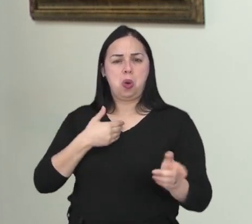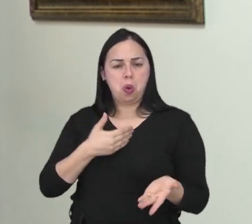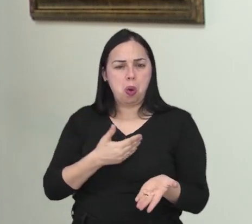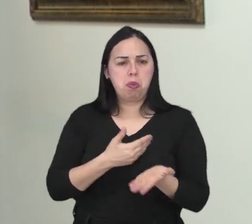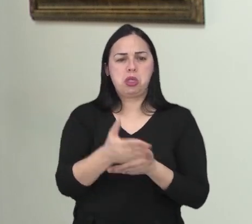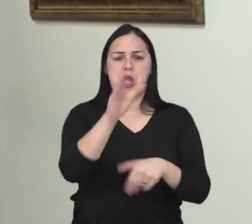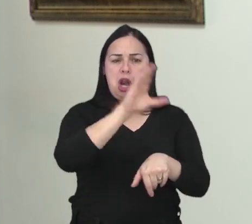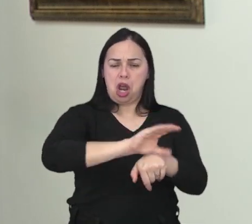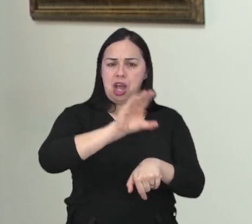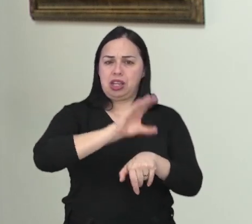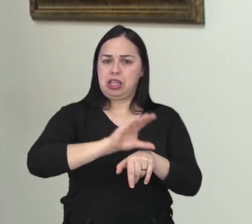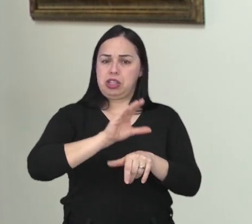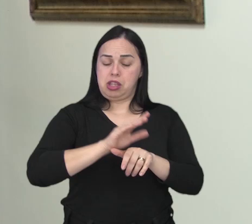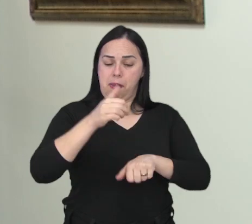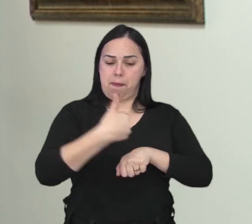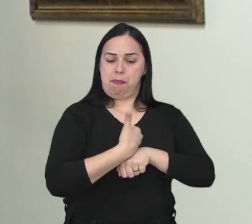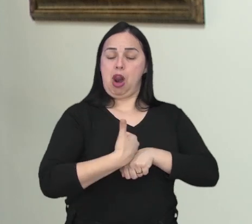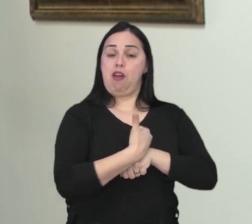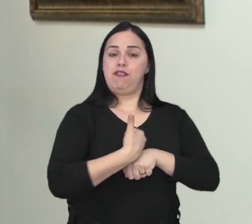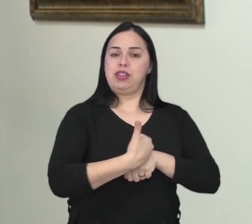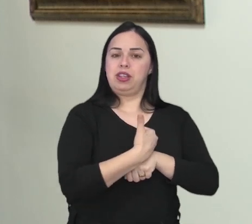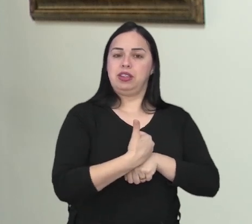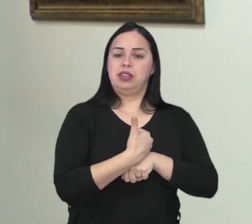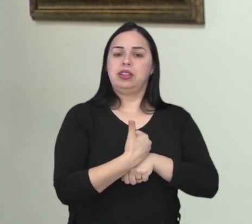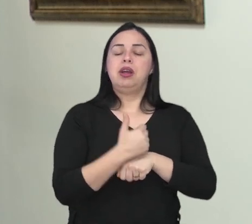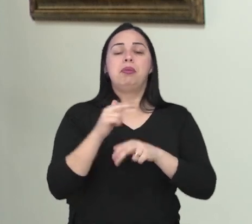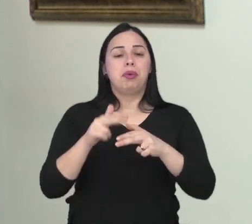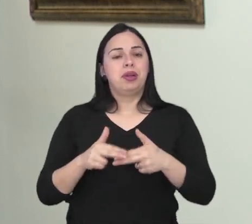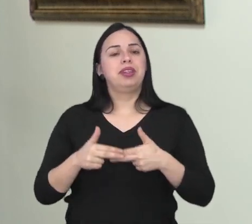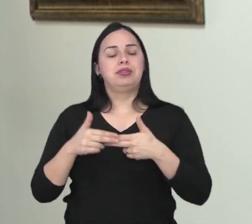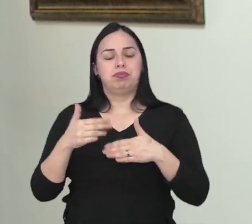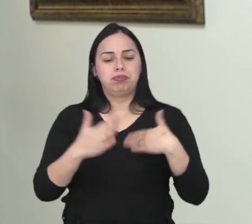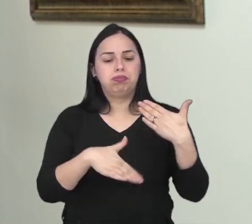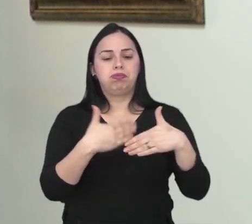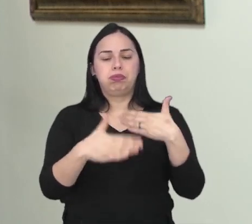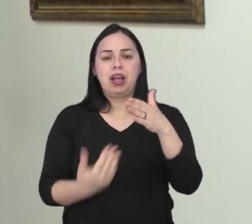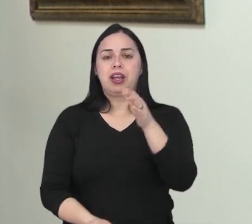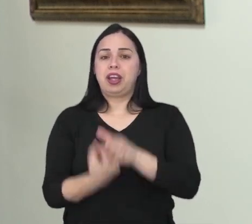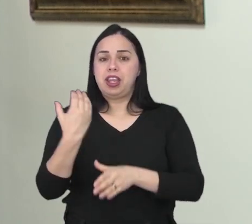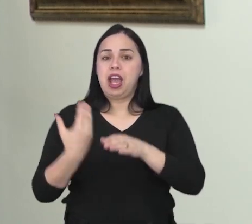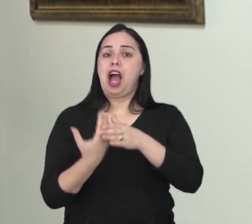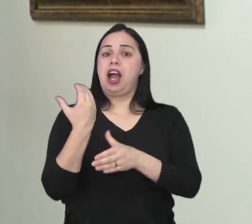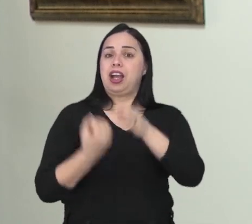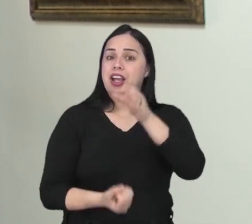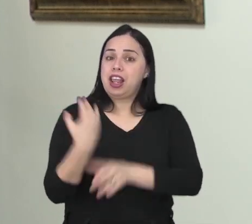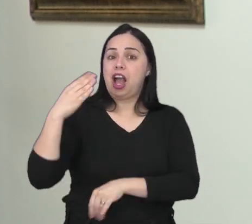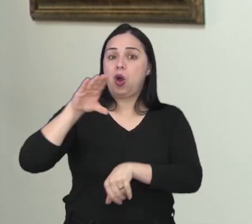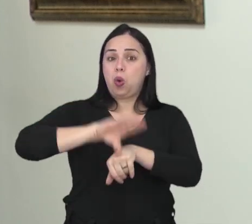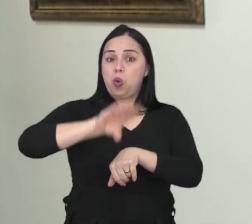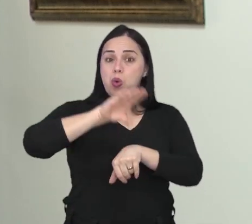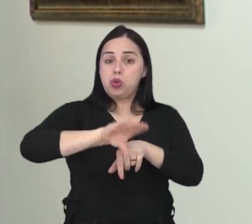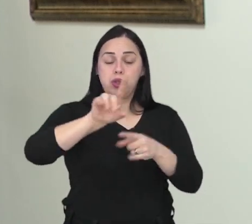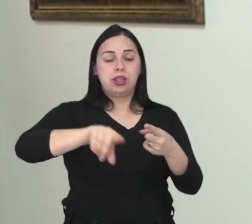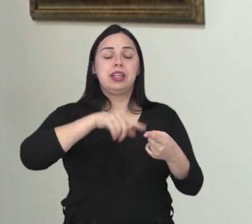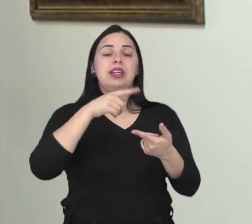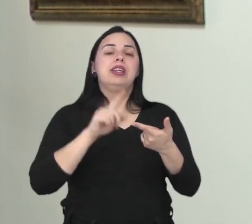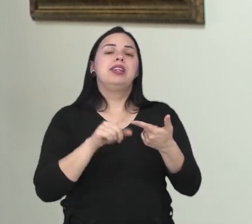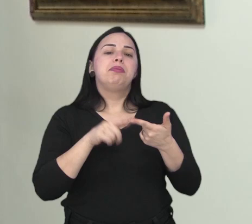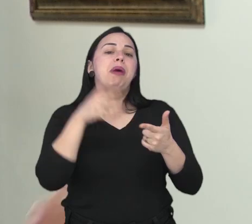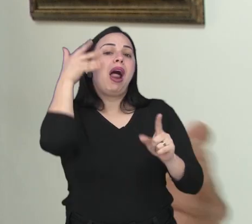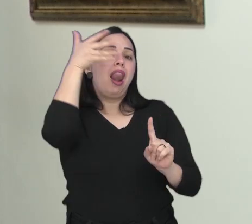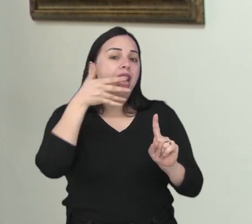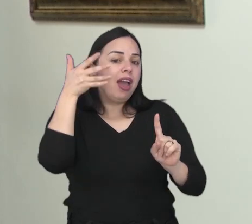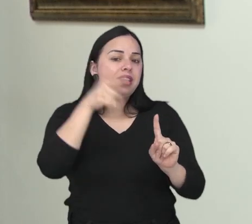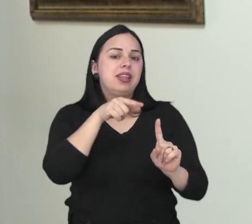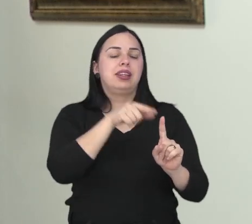essa ideia, começar a ir atrás de cursos, se aprimorar. Então, a tendência é que a gente possa criar cada vez mais cursos